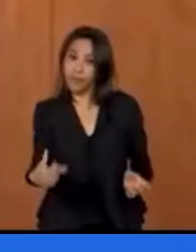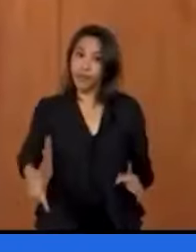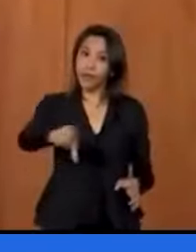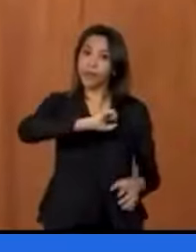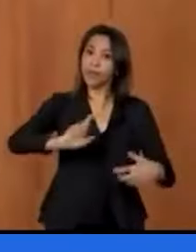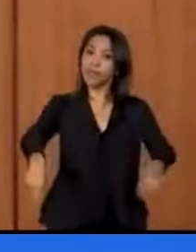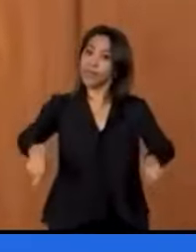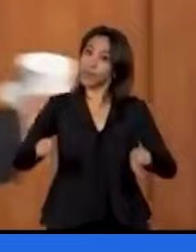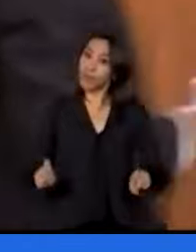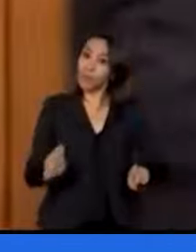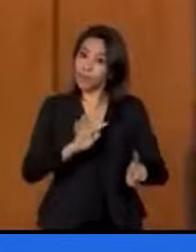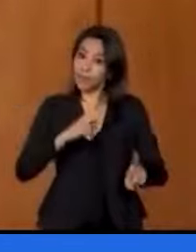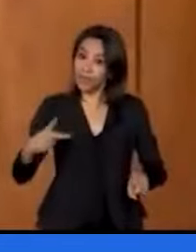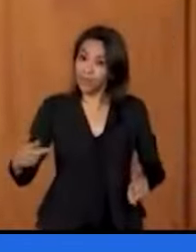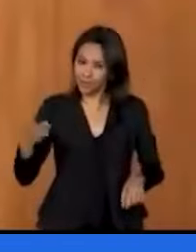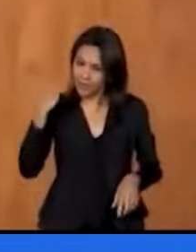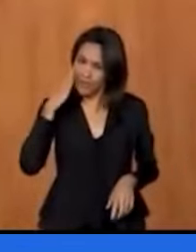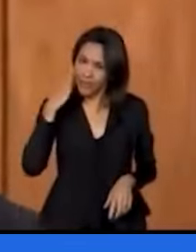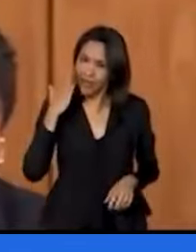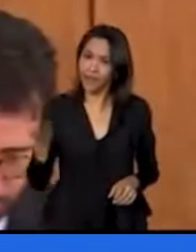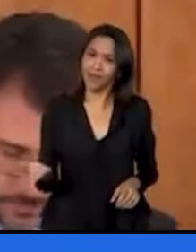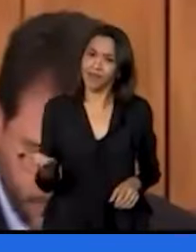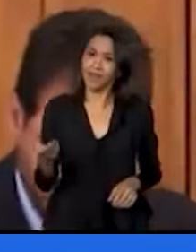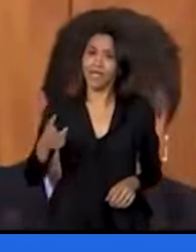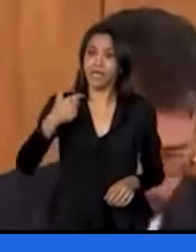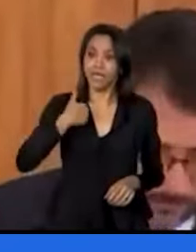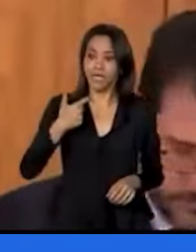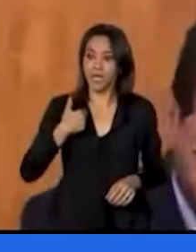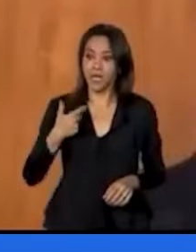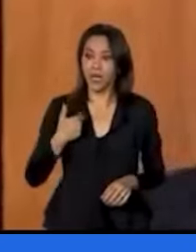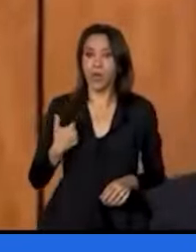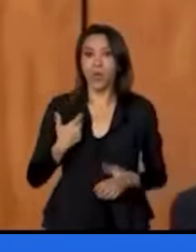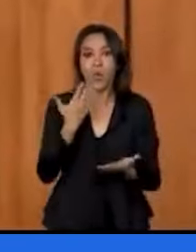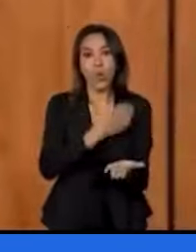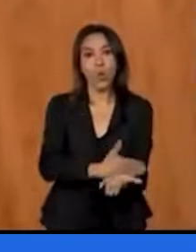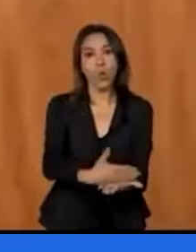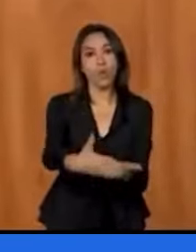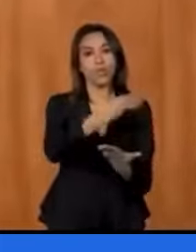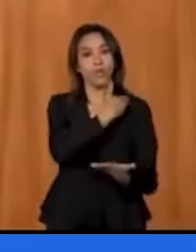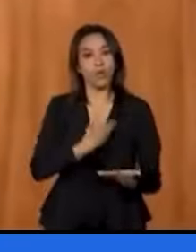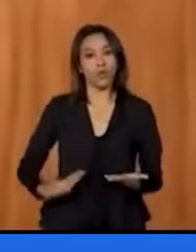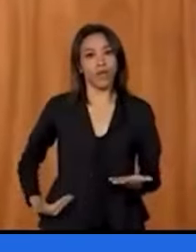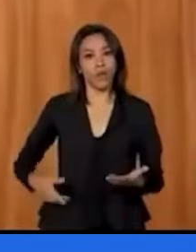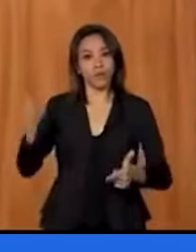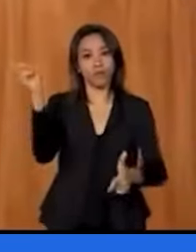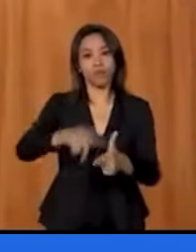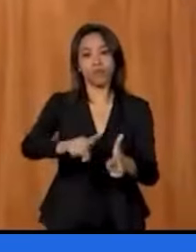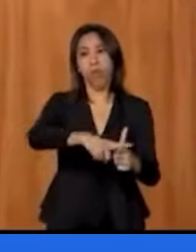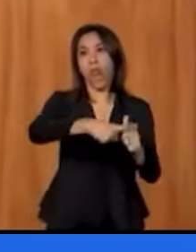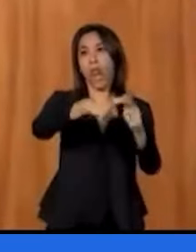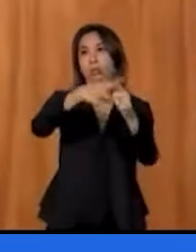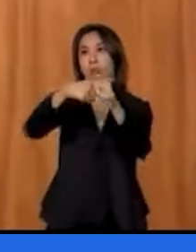se deram conta da anomalia que eu comecei a governar antes de tomar posse